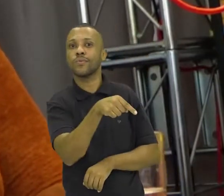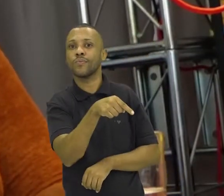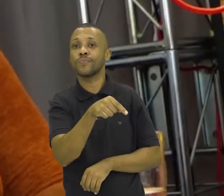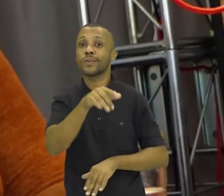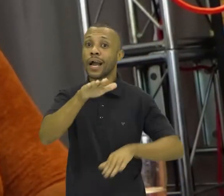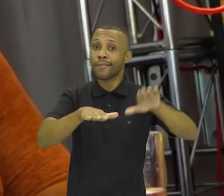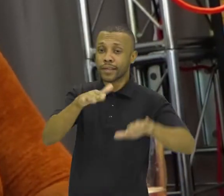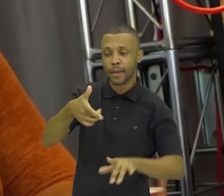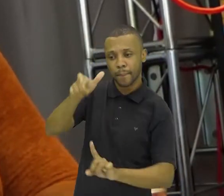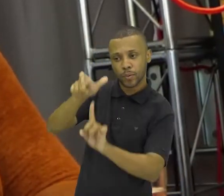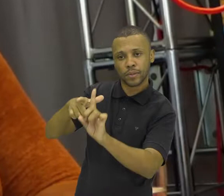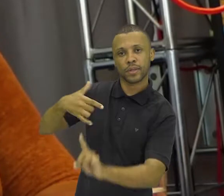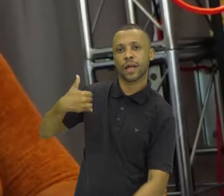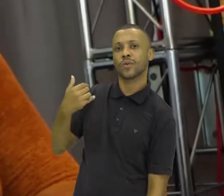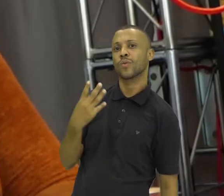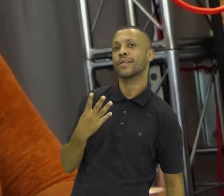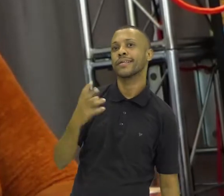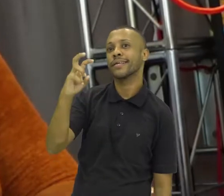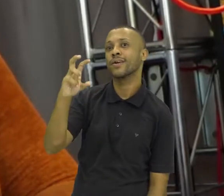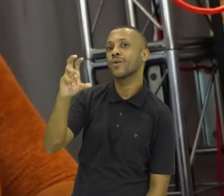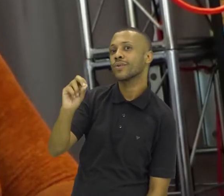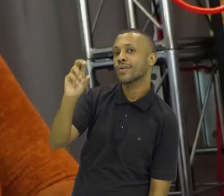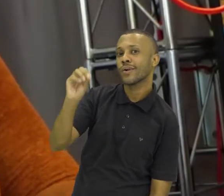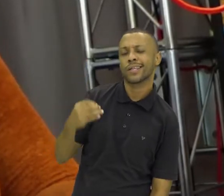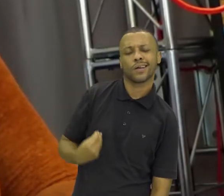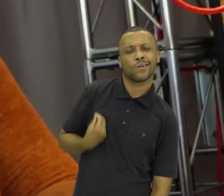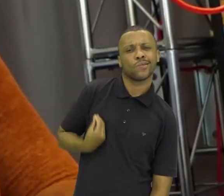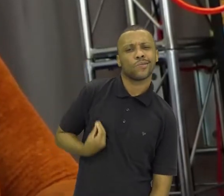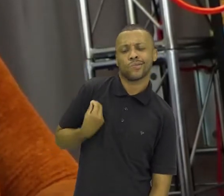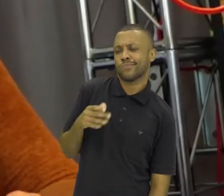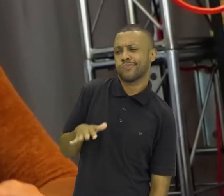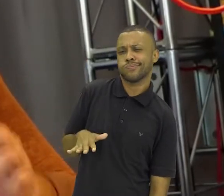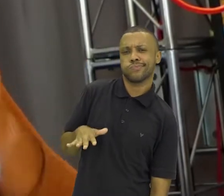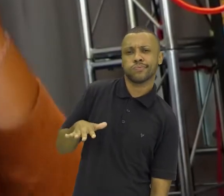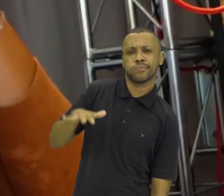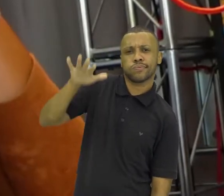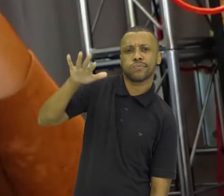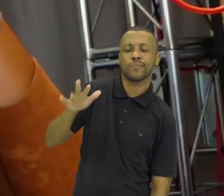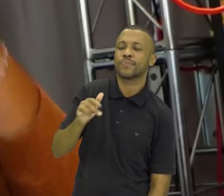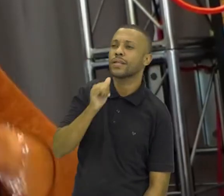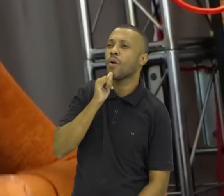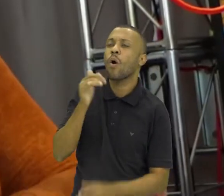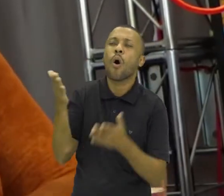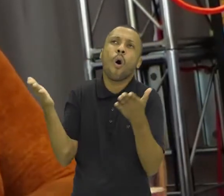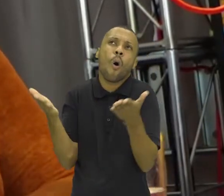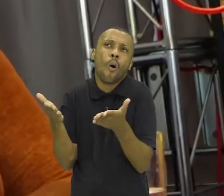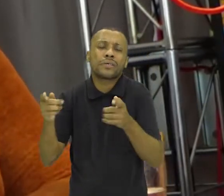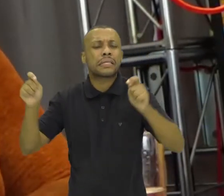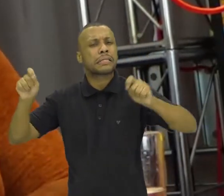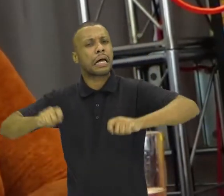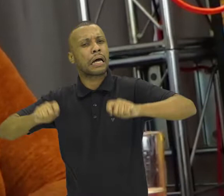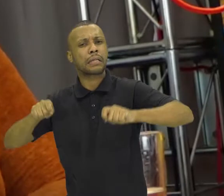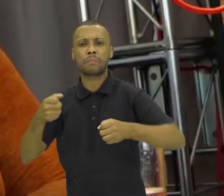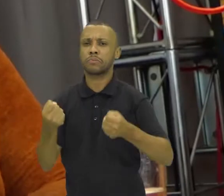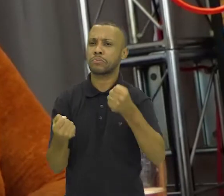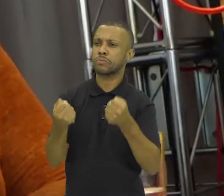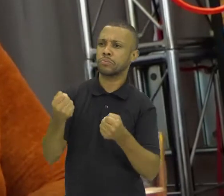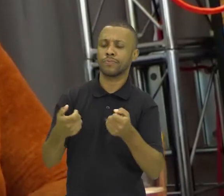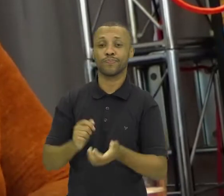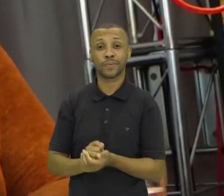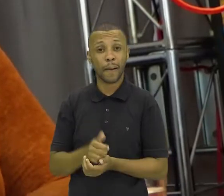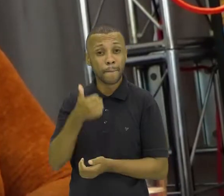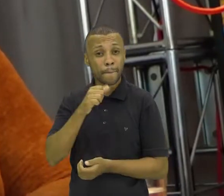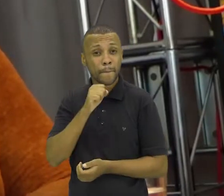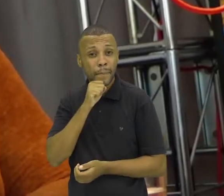ali 45, 50 anos, fez errado a vida inteira, tu vai chegar hoje para ele e falar, ó, hoje você não pode mais fazer o que você